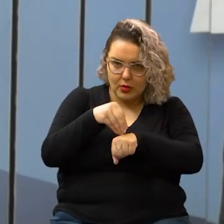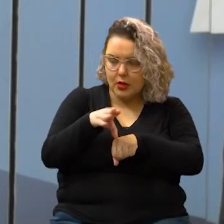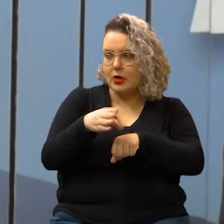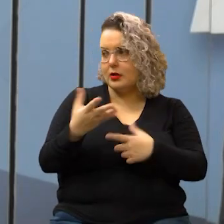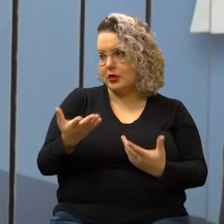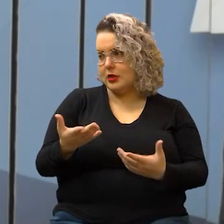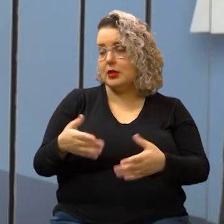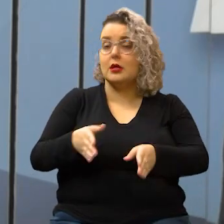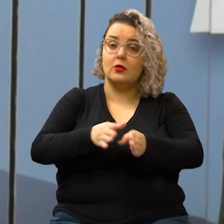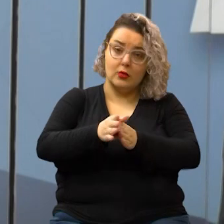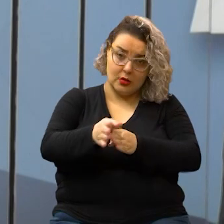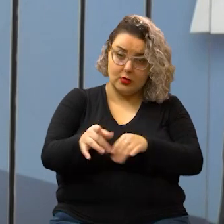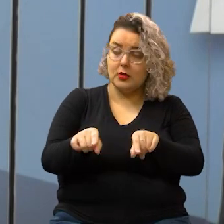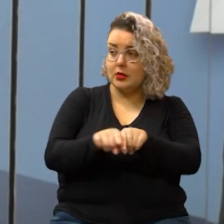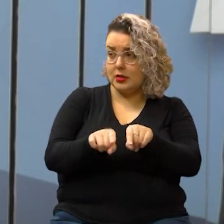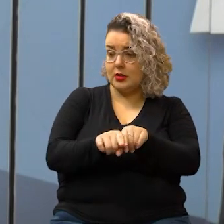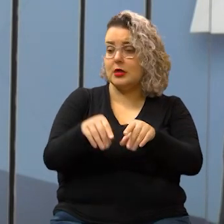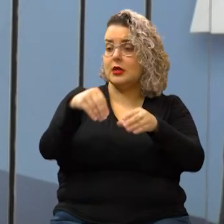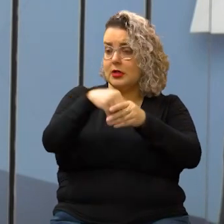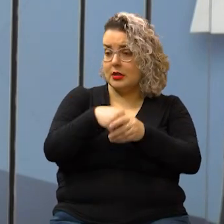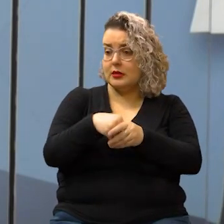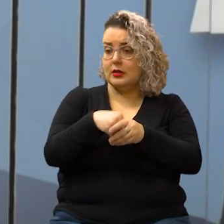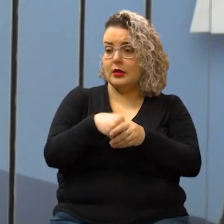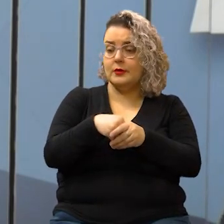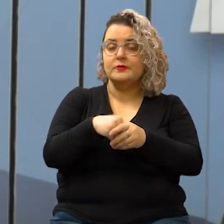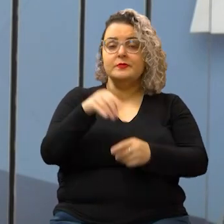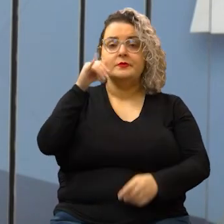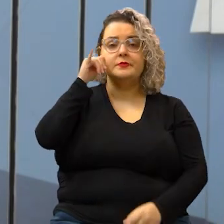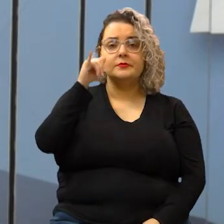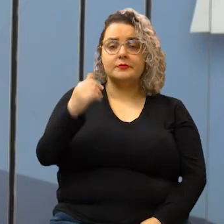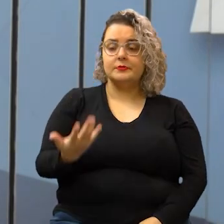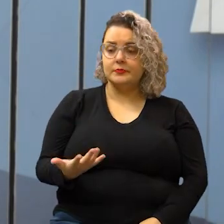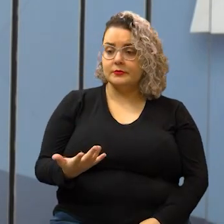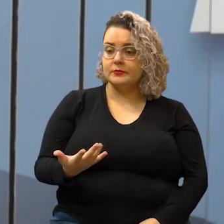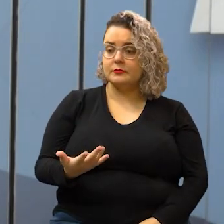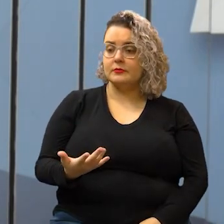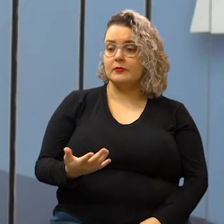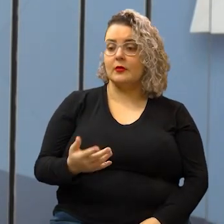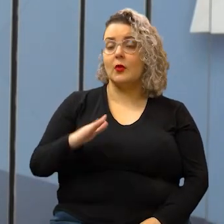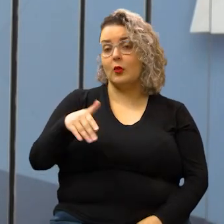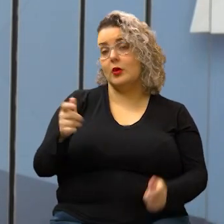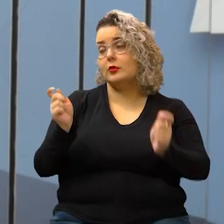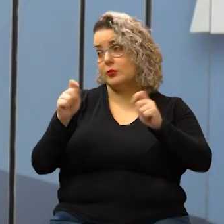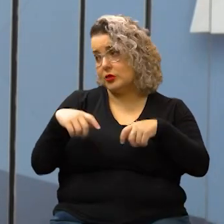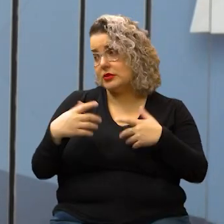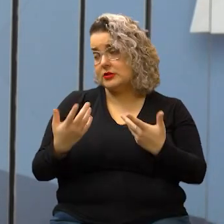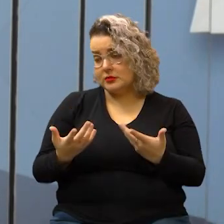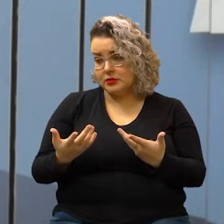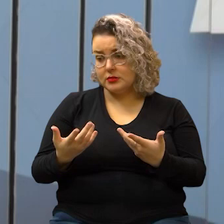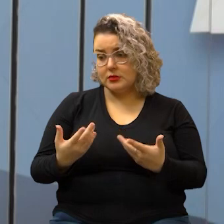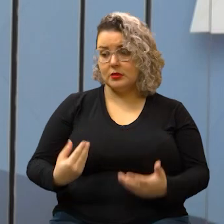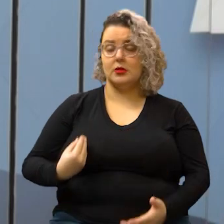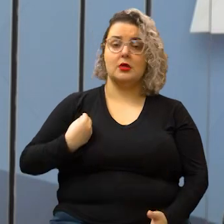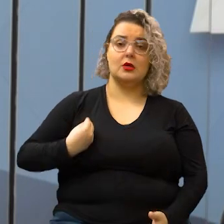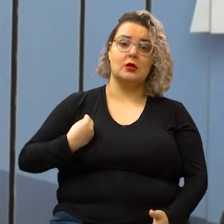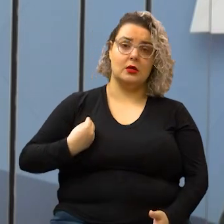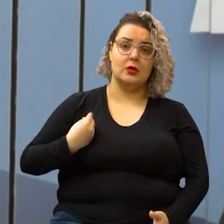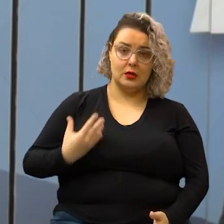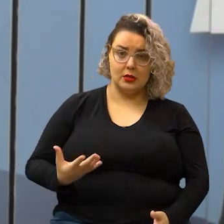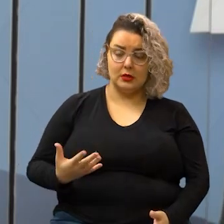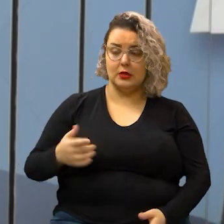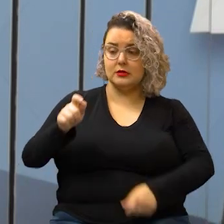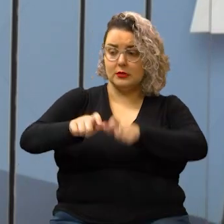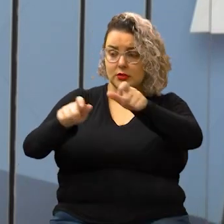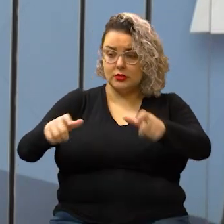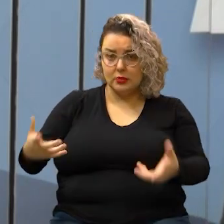a recomendação que consta é que se evite, tanto quanto possível, a presença das bebidas alcoólicas